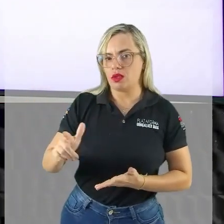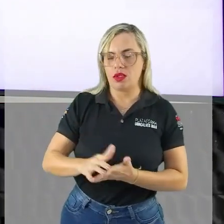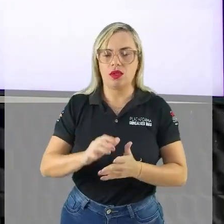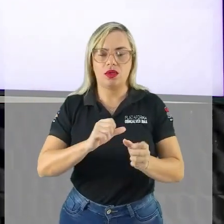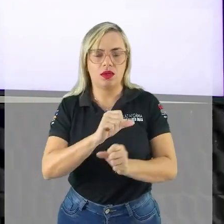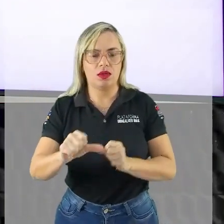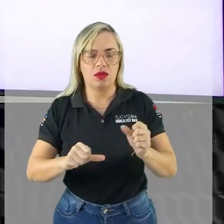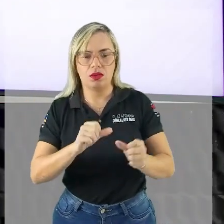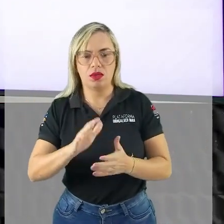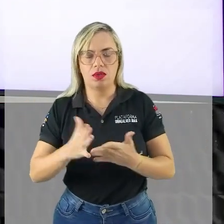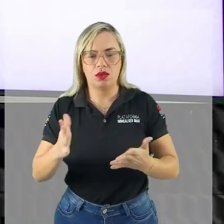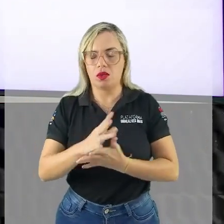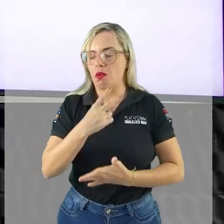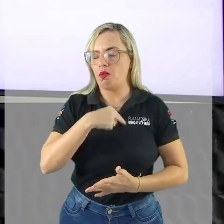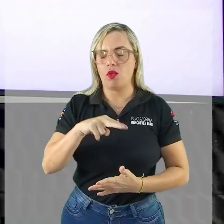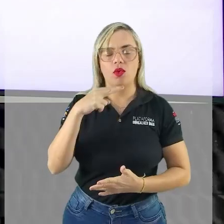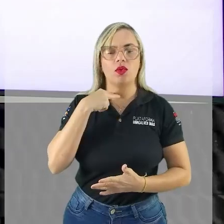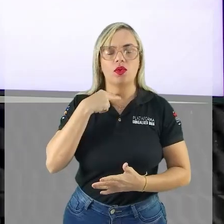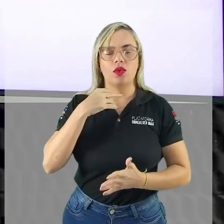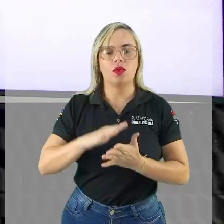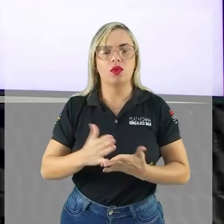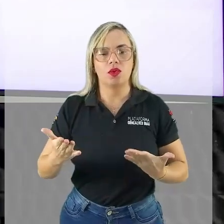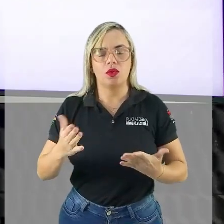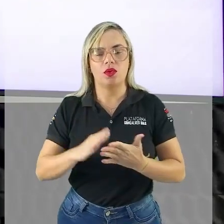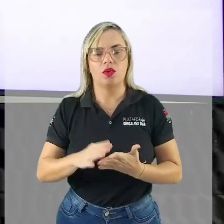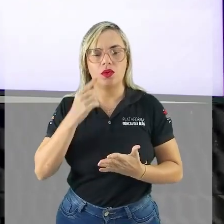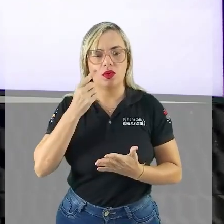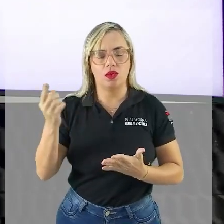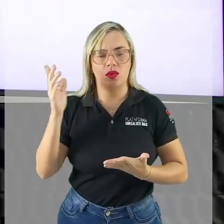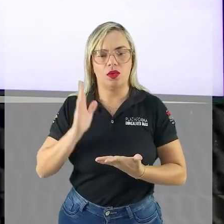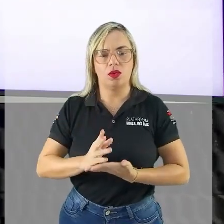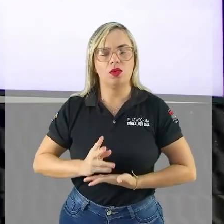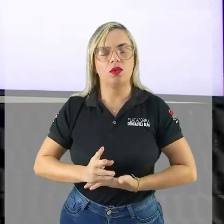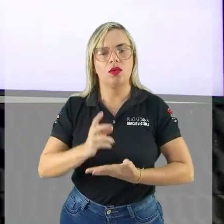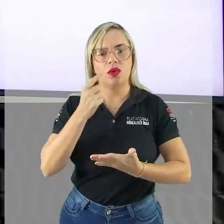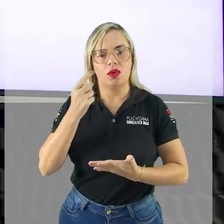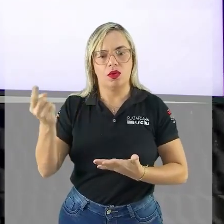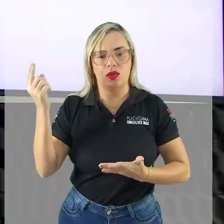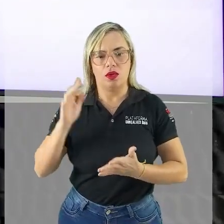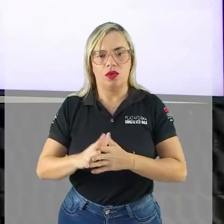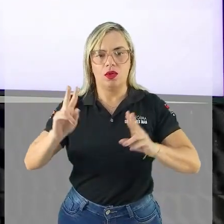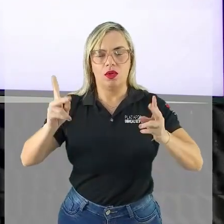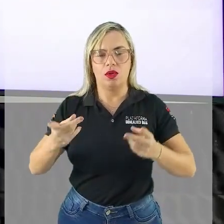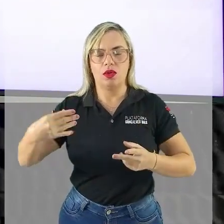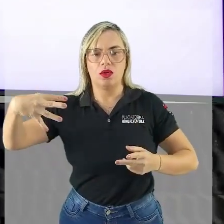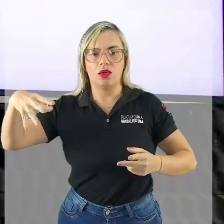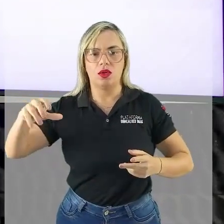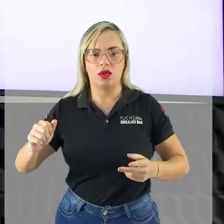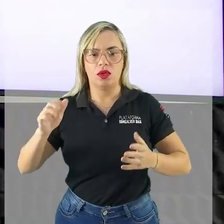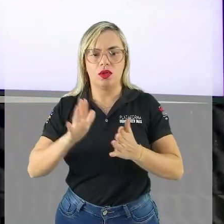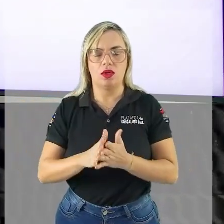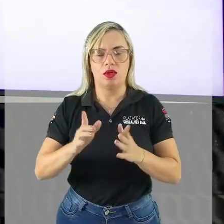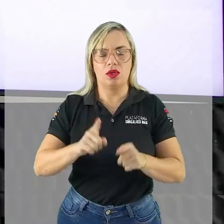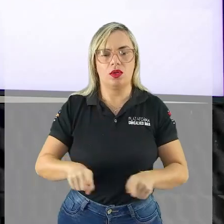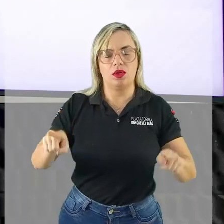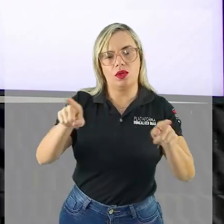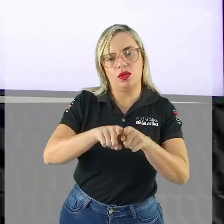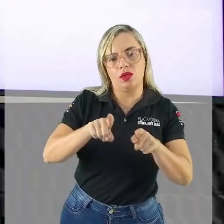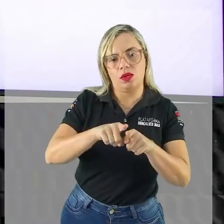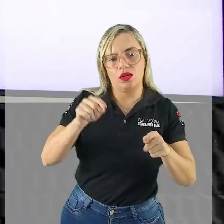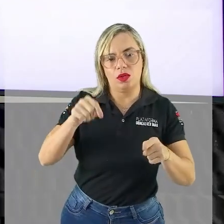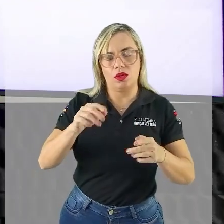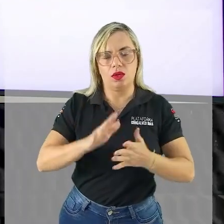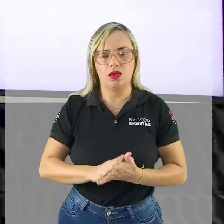sem nenhuma alteração. Esse processo nós chamamos de citação direta, tá? Há também o processo